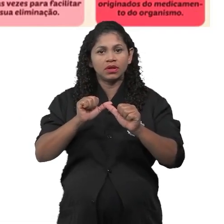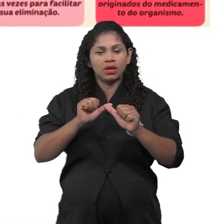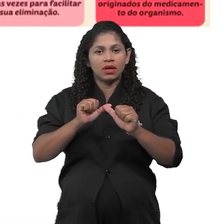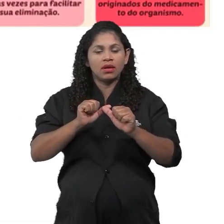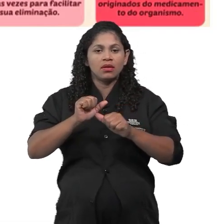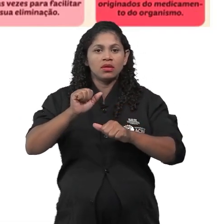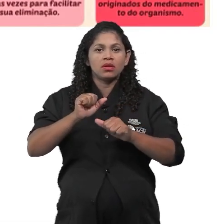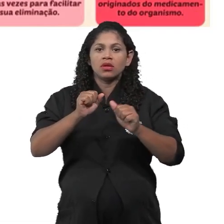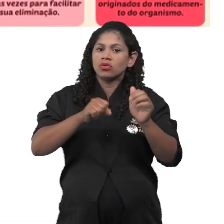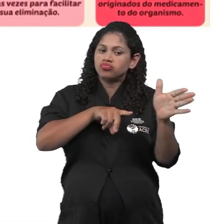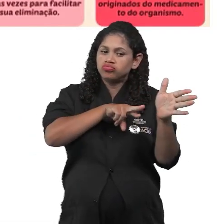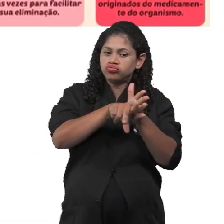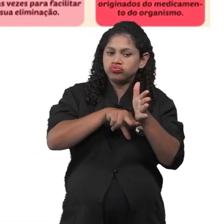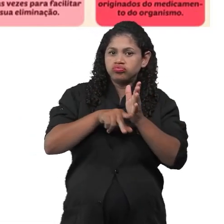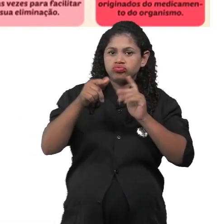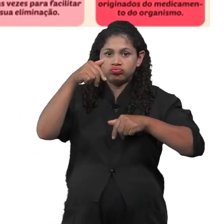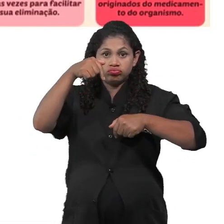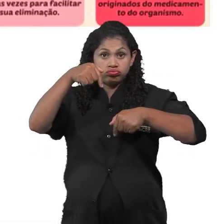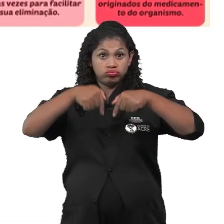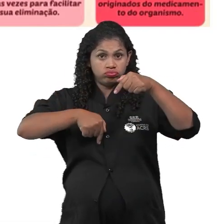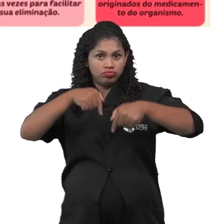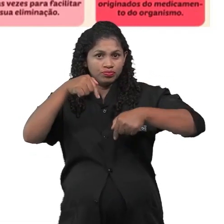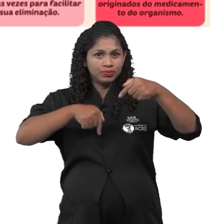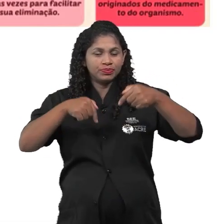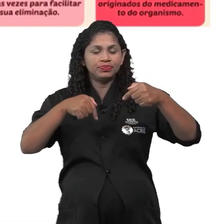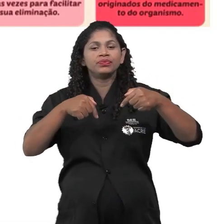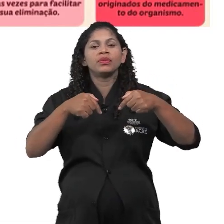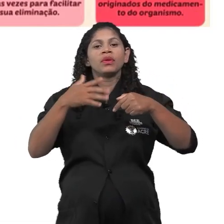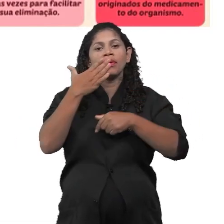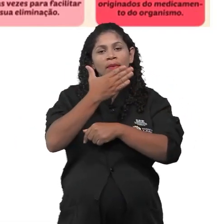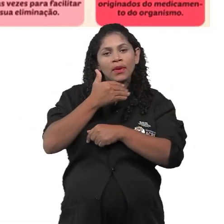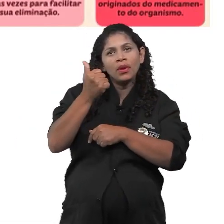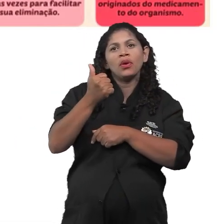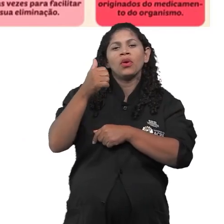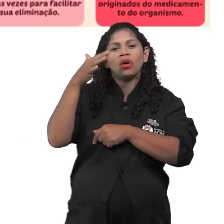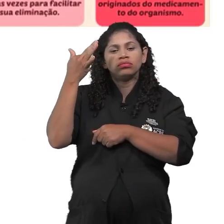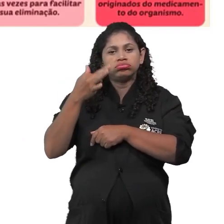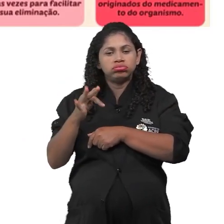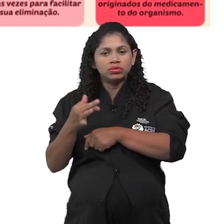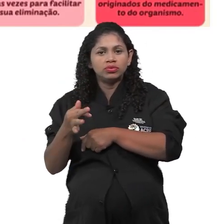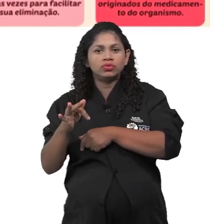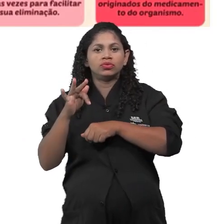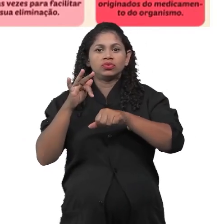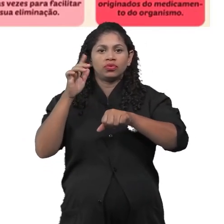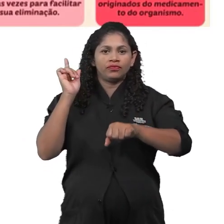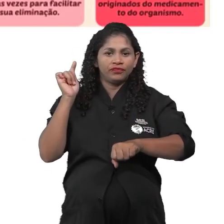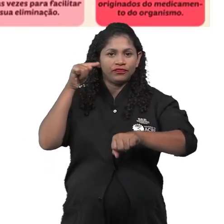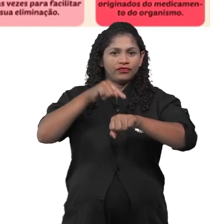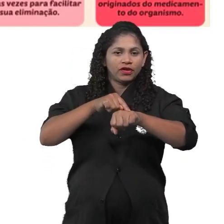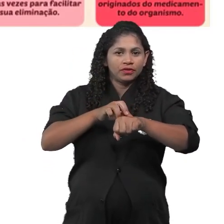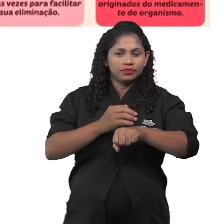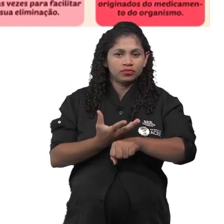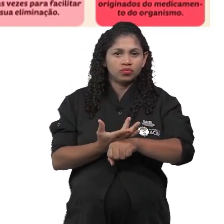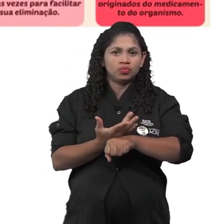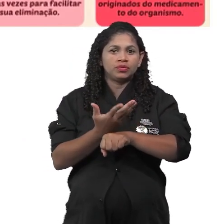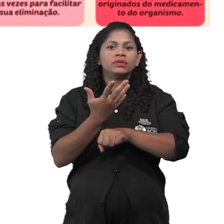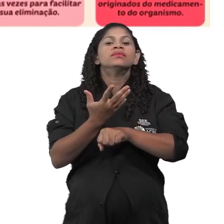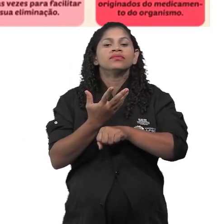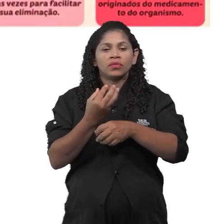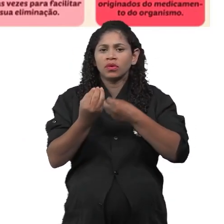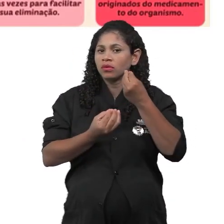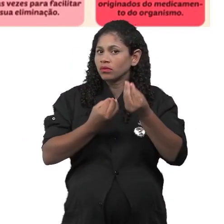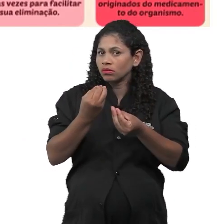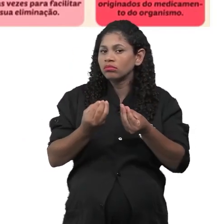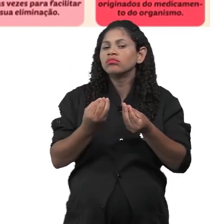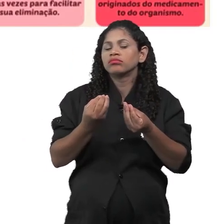e também fisiológicos, melhorando ali a dor, melhorando ali a inflamação. Então, a farmacodinâmica, ela vai